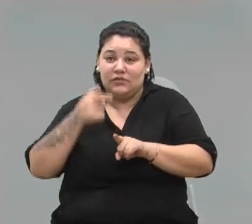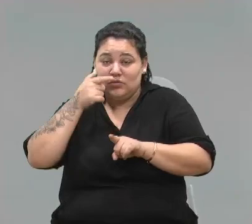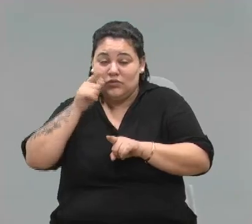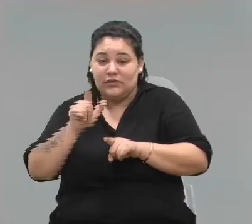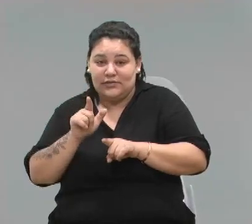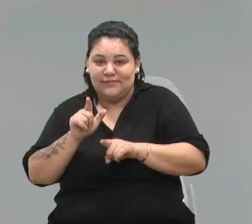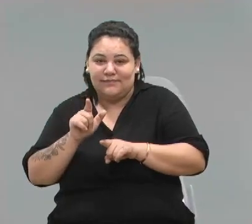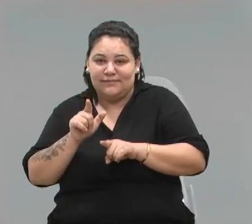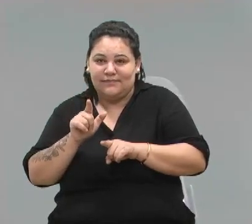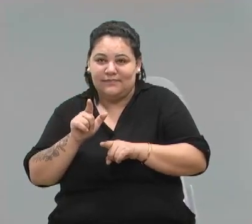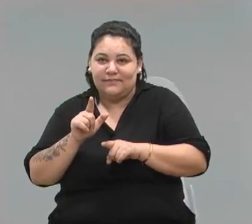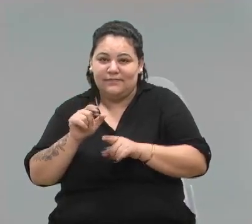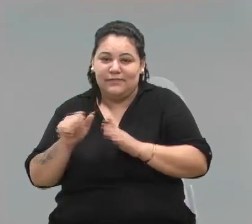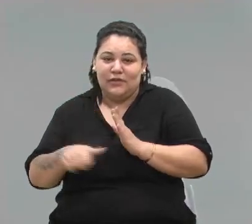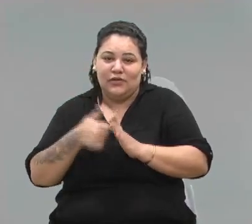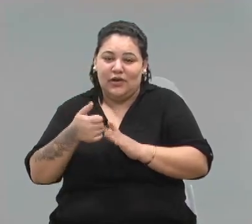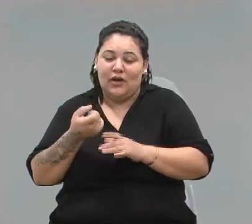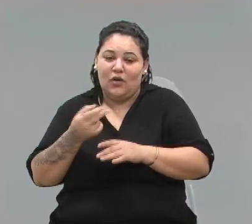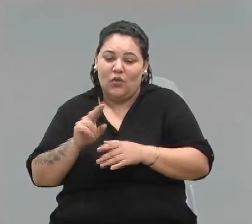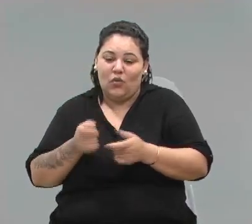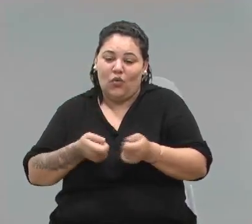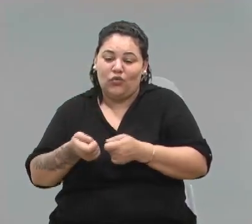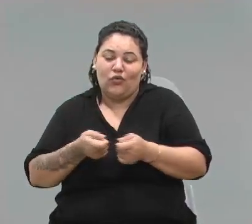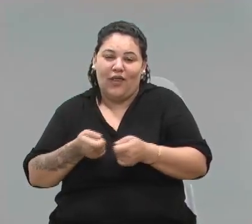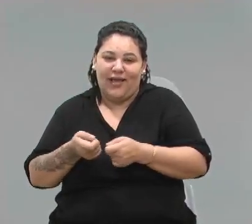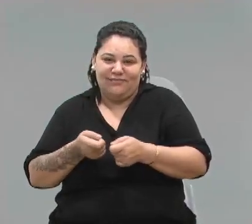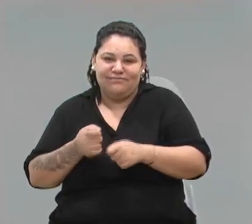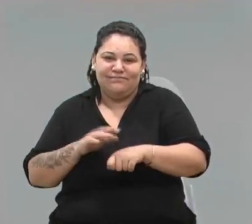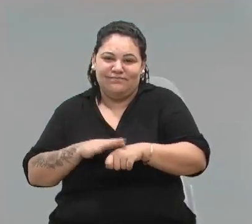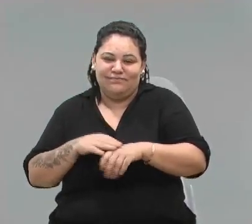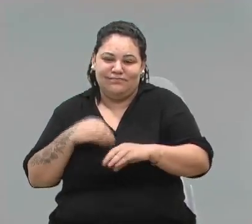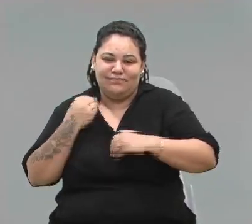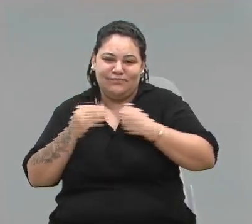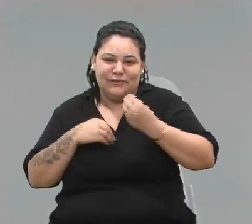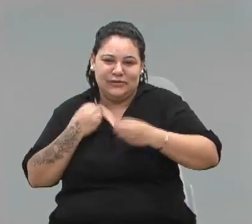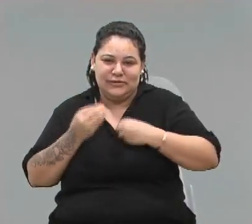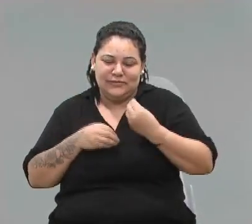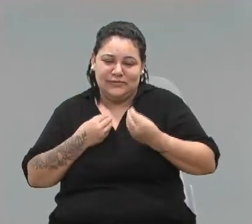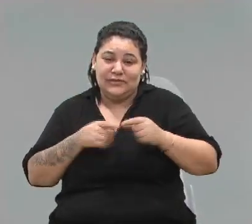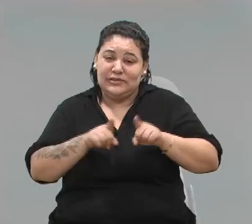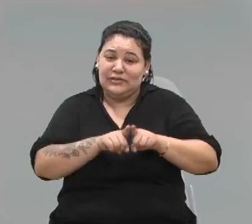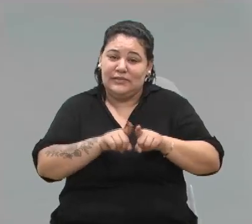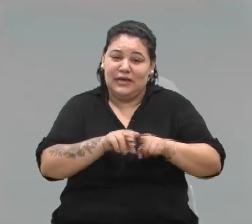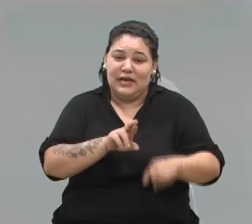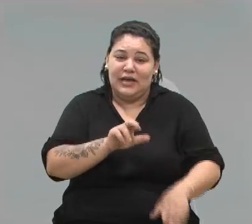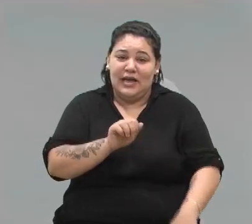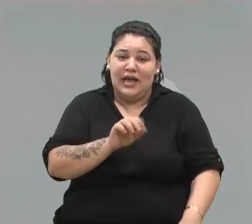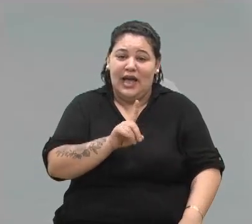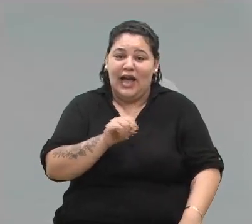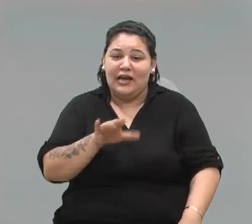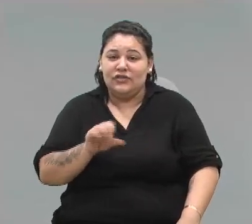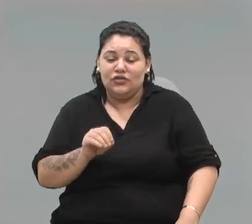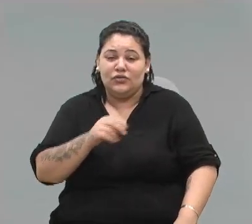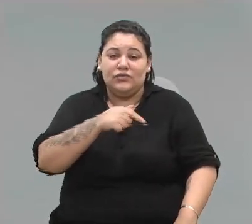curativos ou controle de sintomas, e por meio de radioterapia,